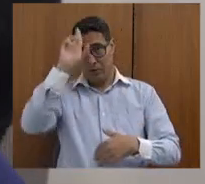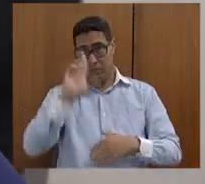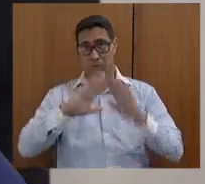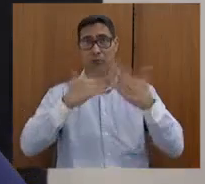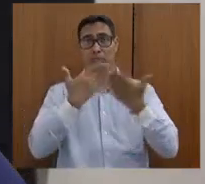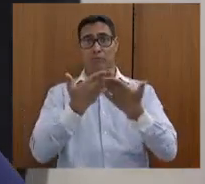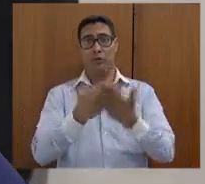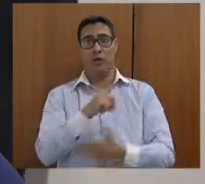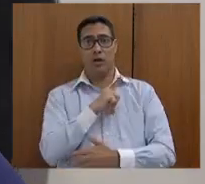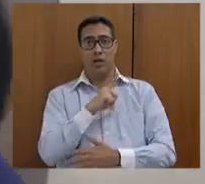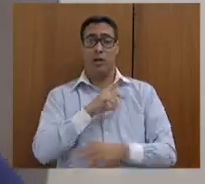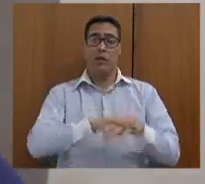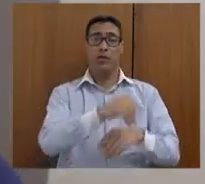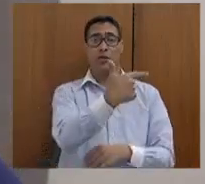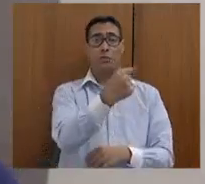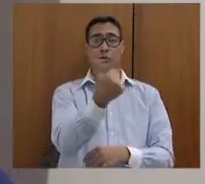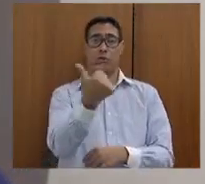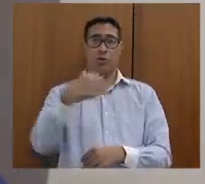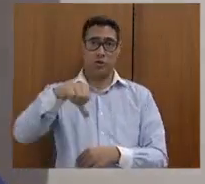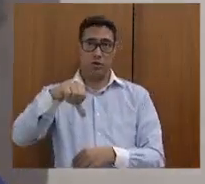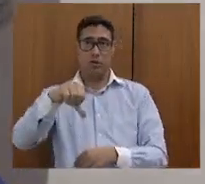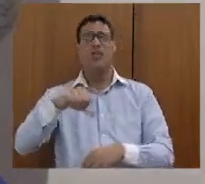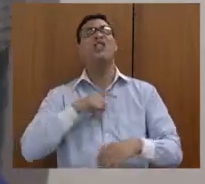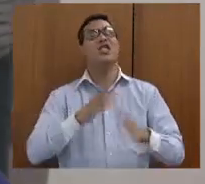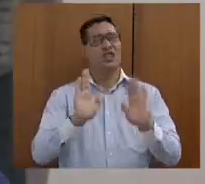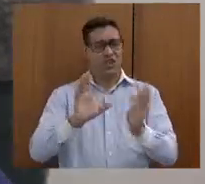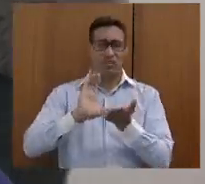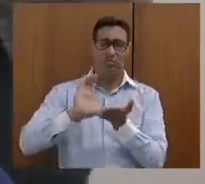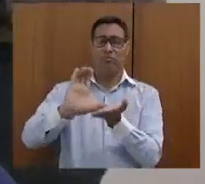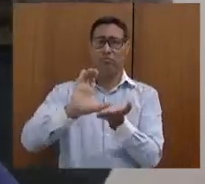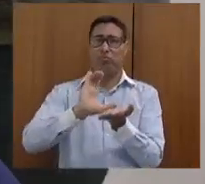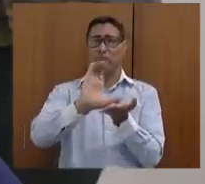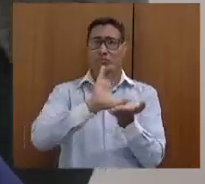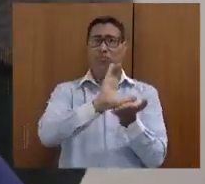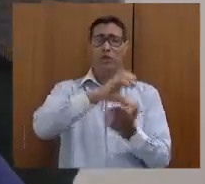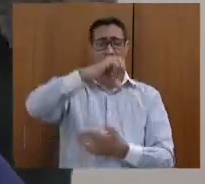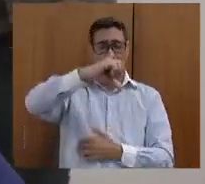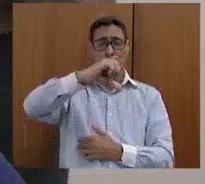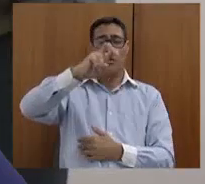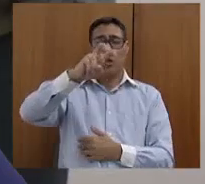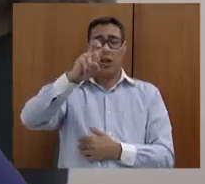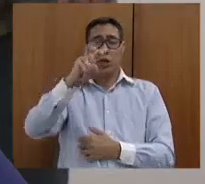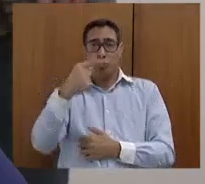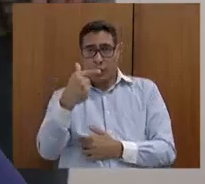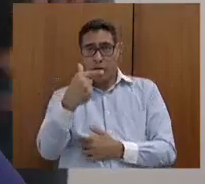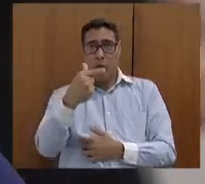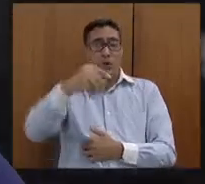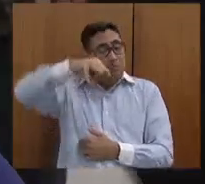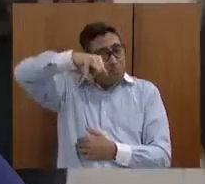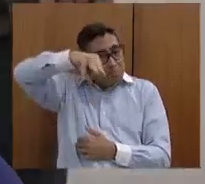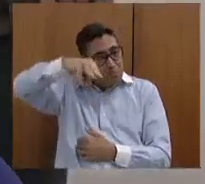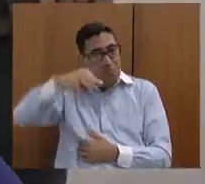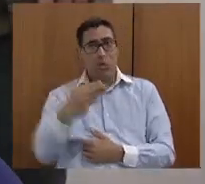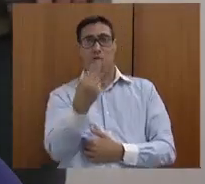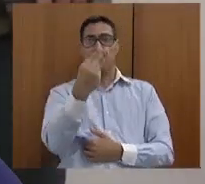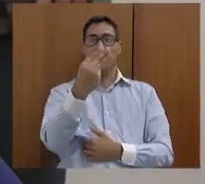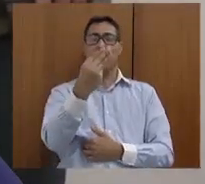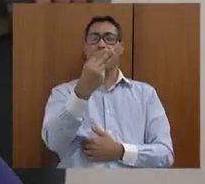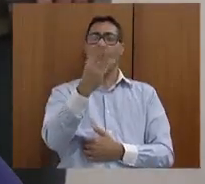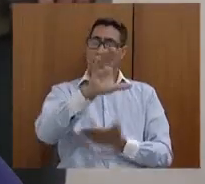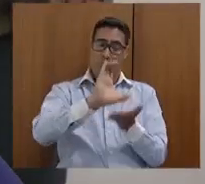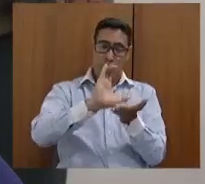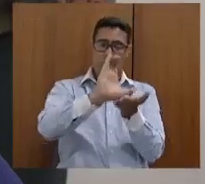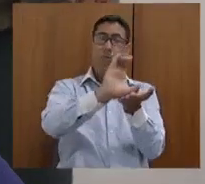desde 2019 nós já investimos 952 milhões em infraestrutura